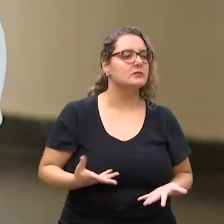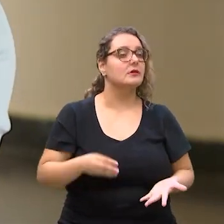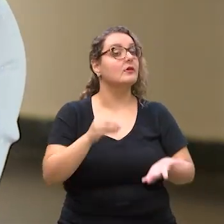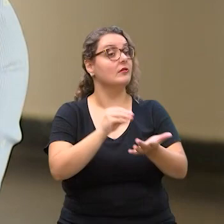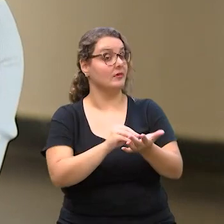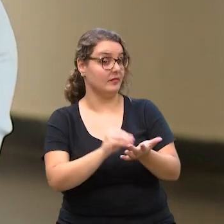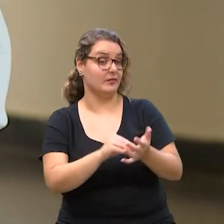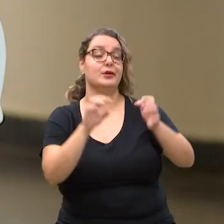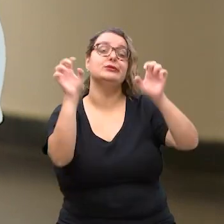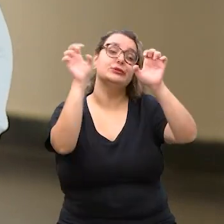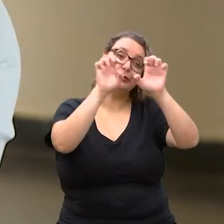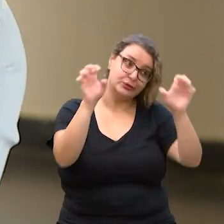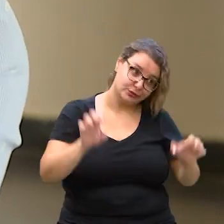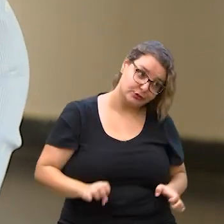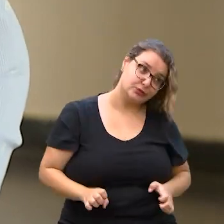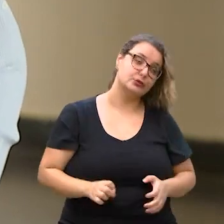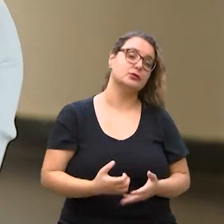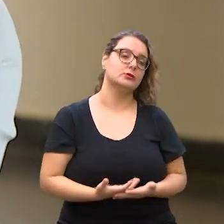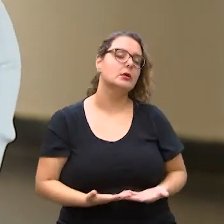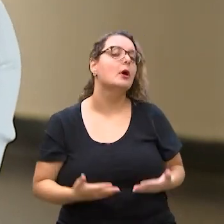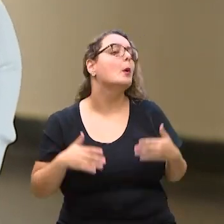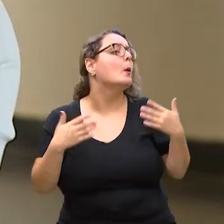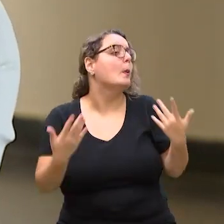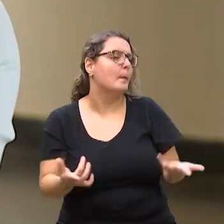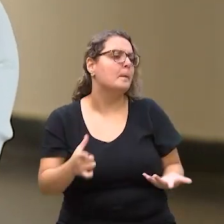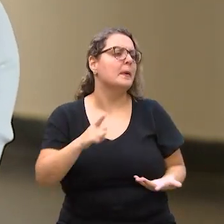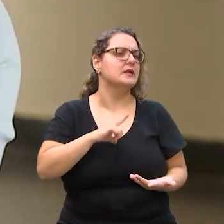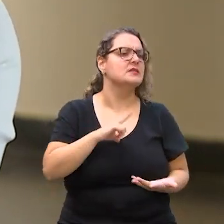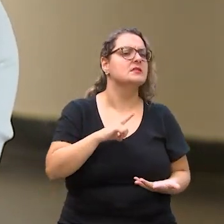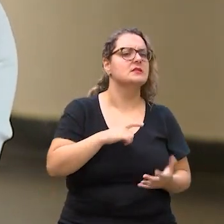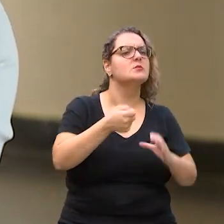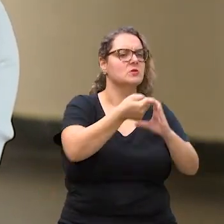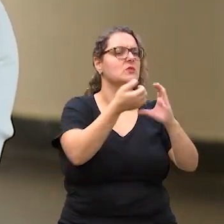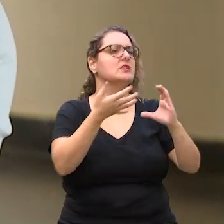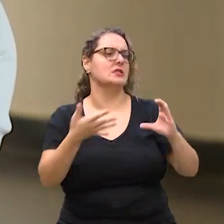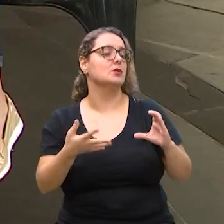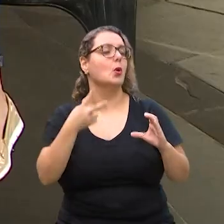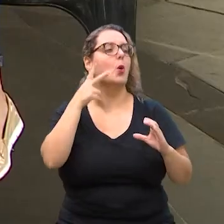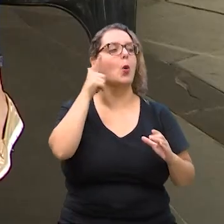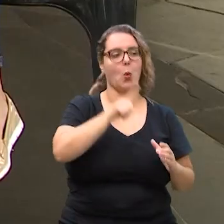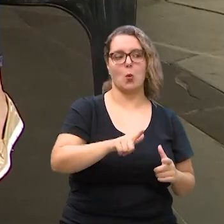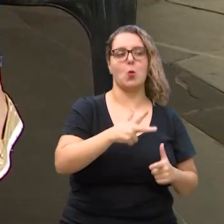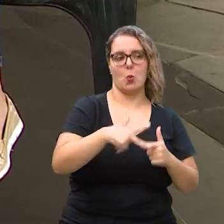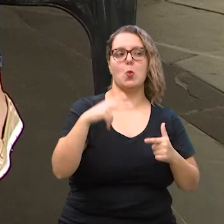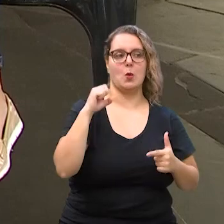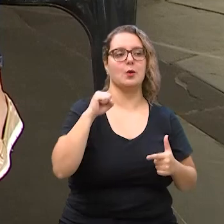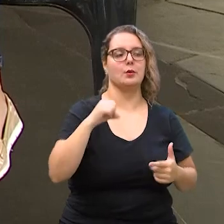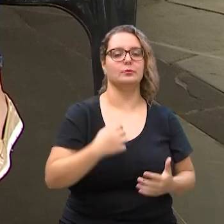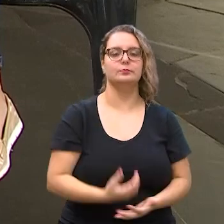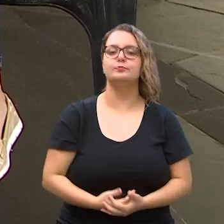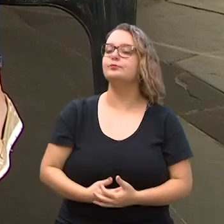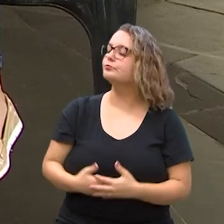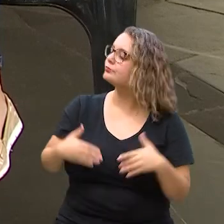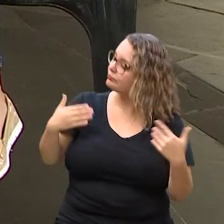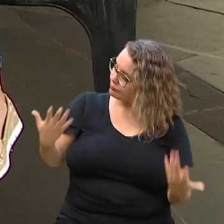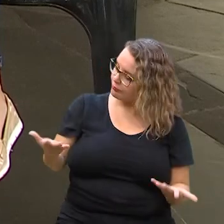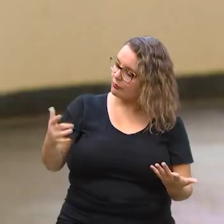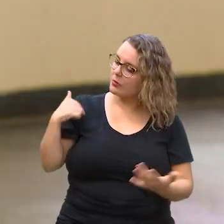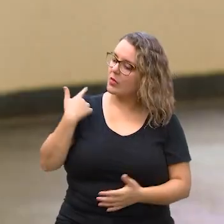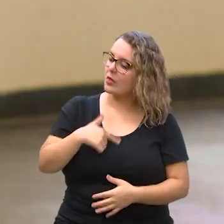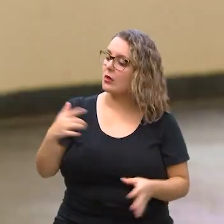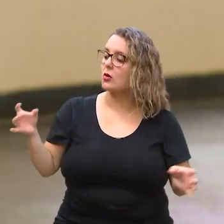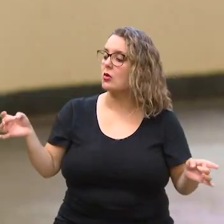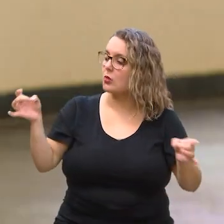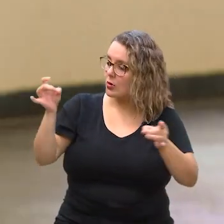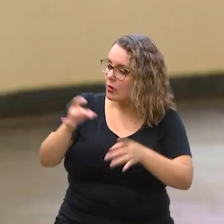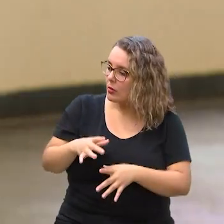estrutura ainda em muitos lugares, mas a gente tem essa característica de conseguir vencer aí. Gabriela, para a gente poder encerrar,